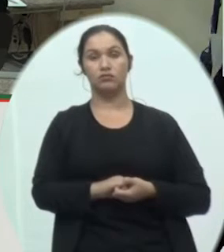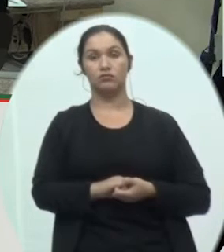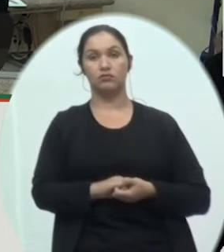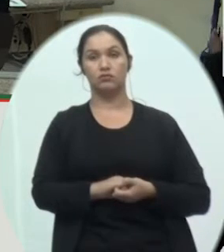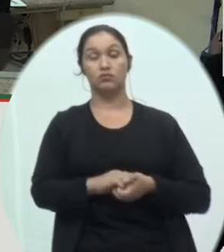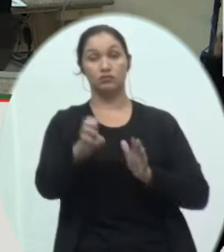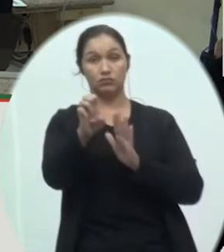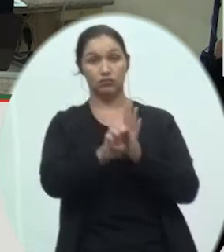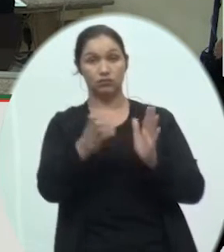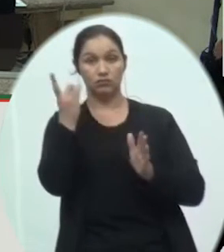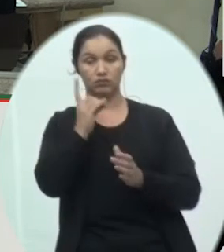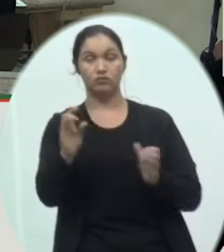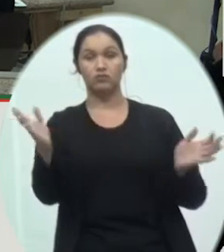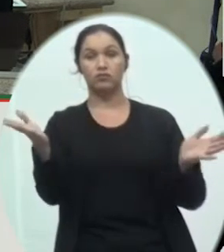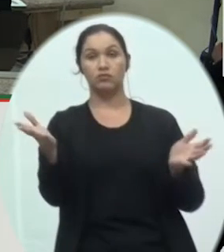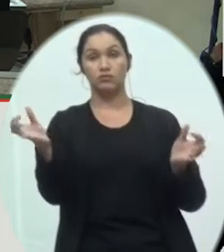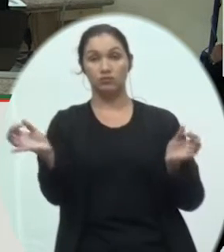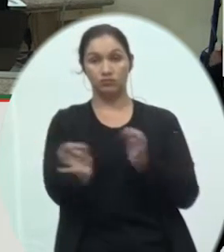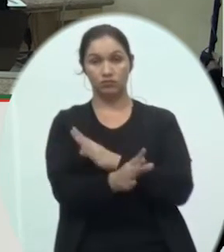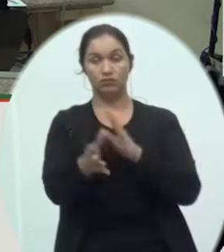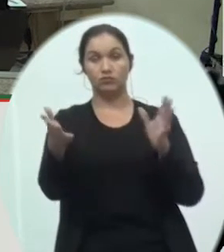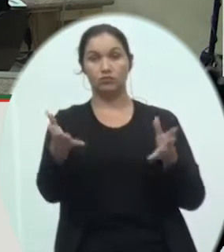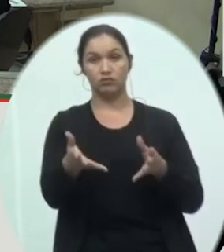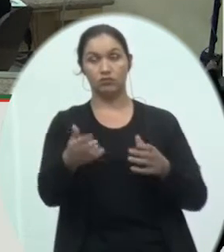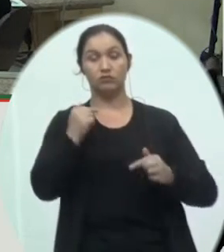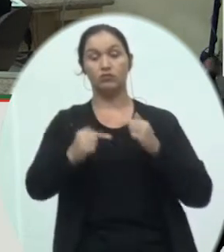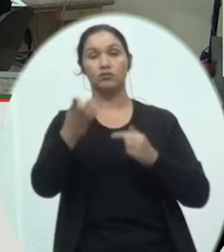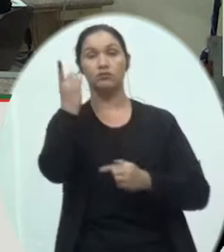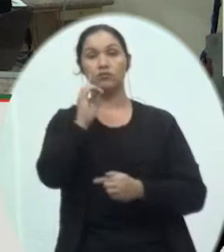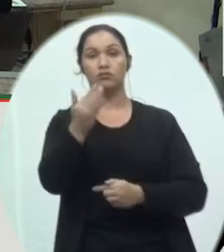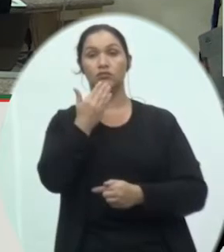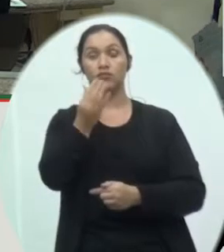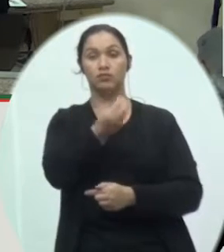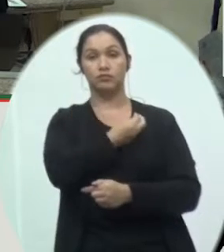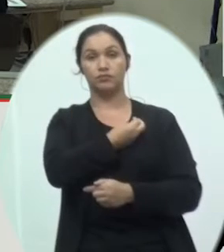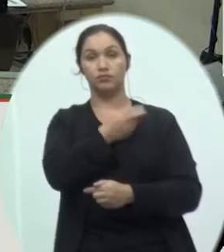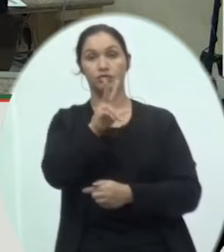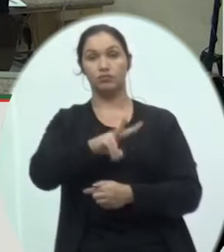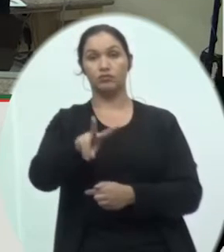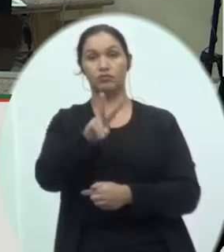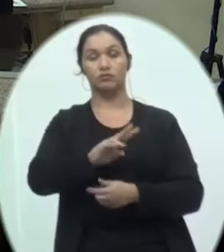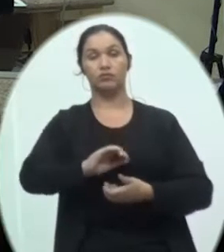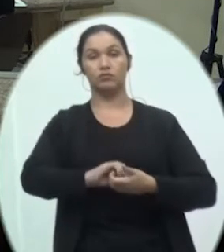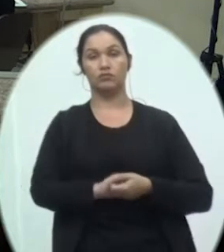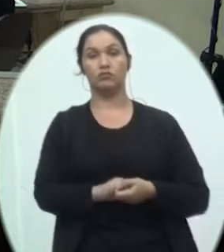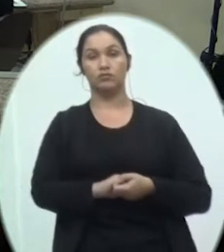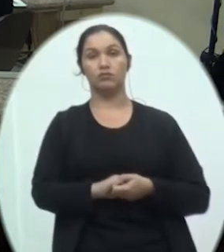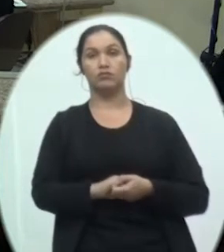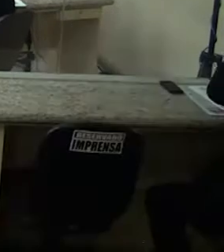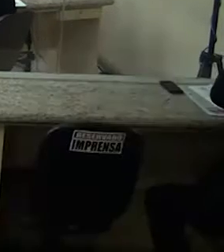Terminado o grande expediente, passamos para a hora do dia. Solicito aos seus vereadores que façam confirmação do quórum.